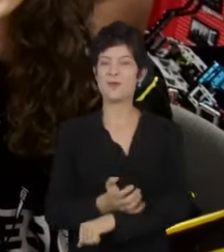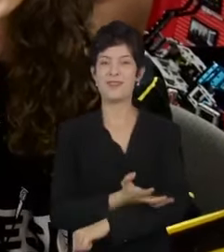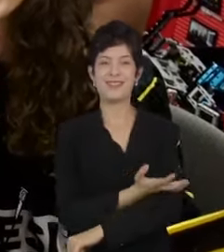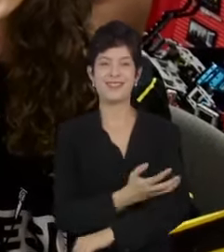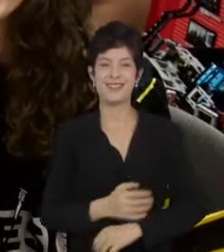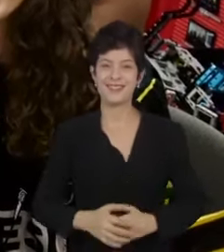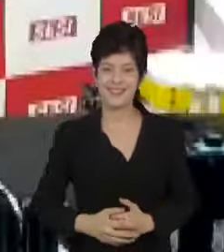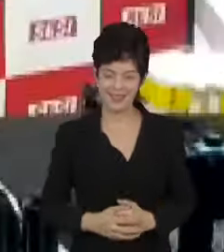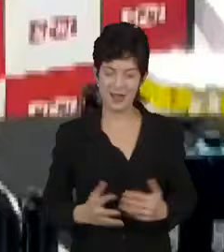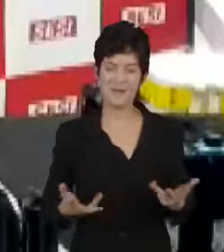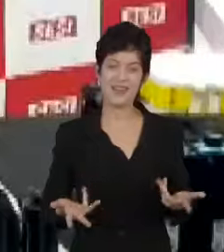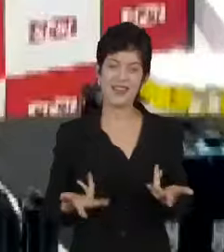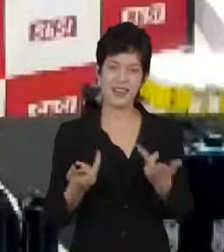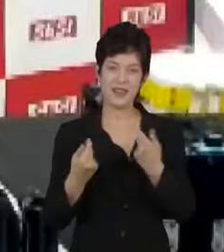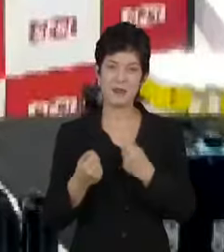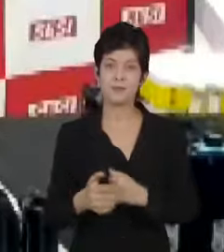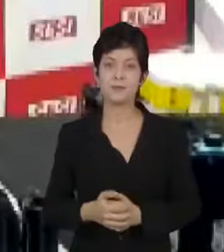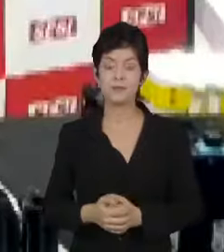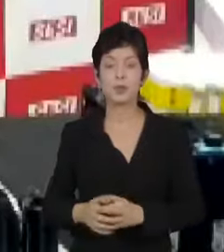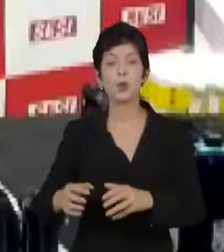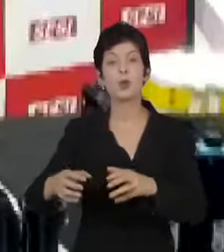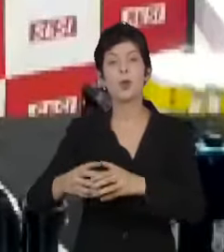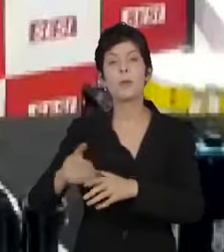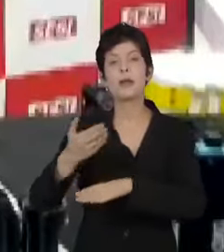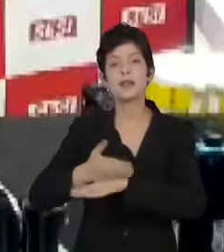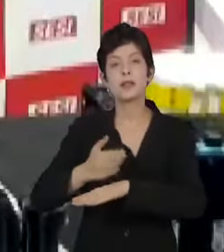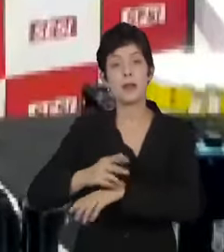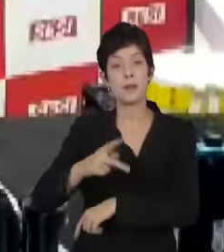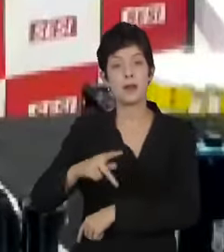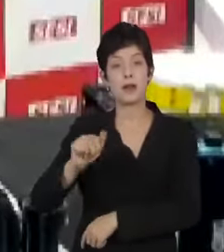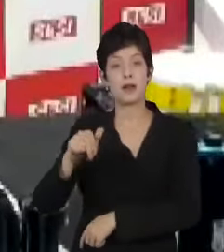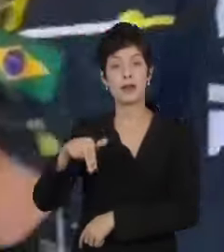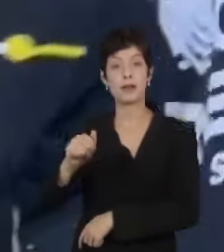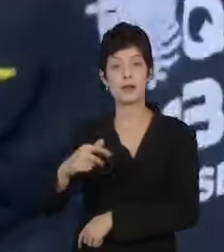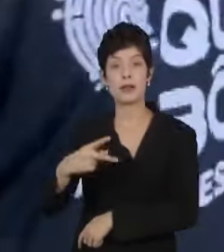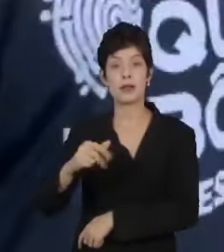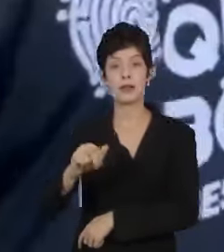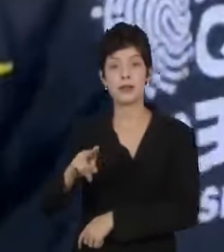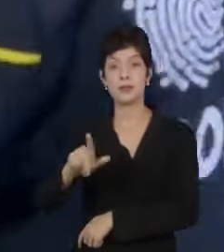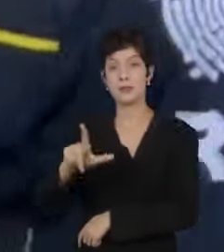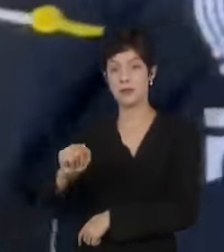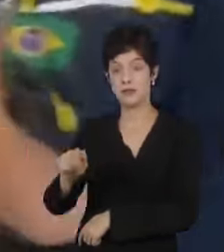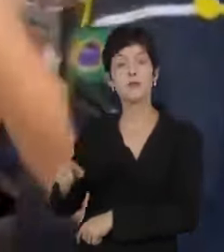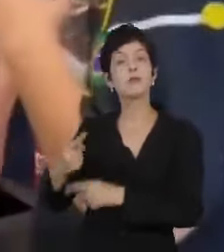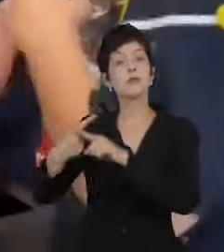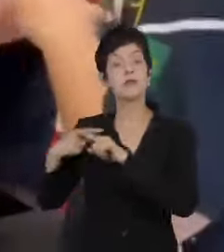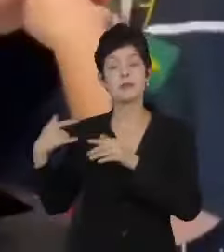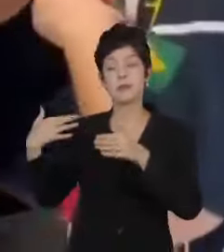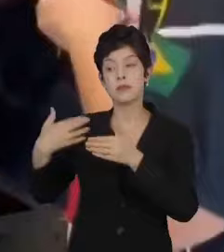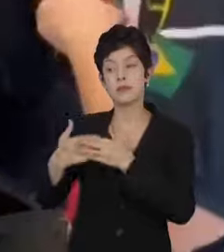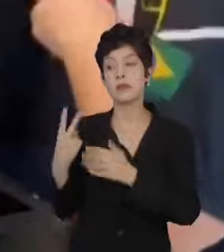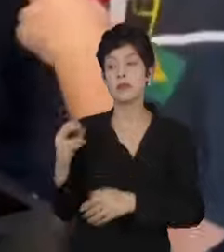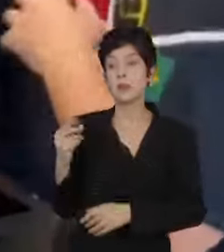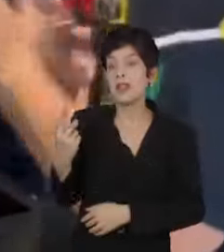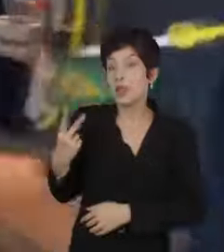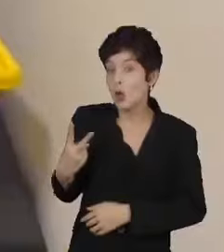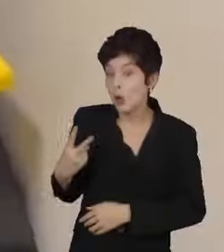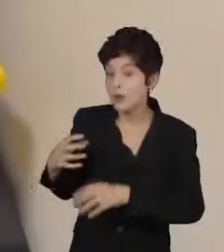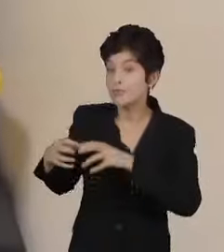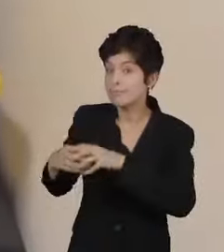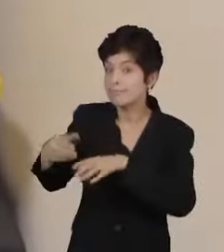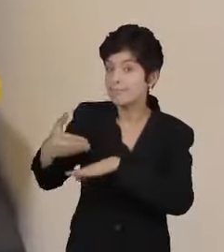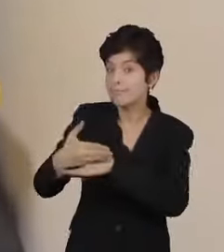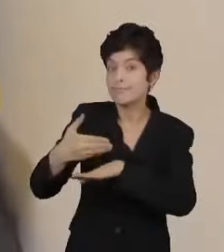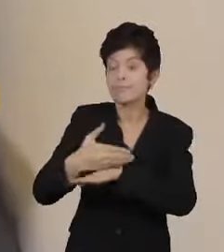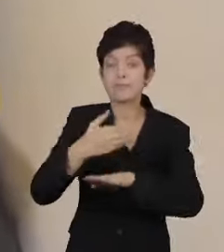foi maravilhoso. O time, treinado pela professora Ana Paula, participa de torneios desde 2012. Após ficarem